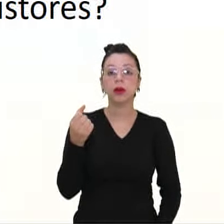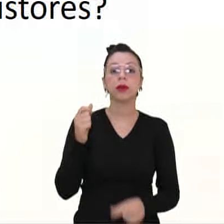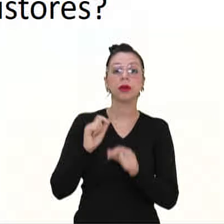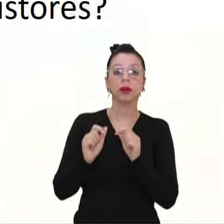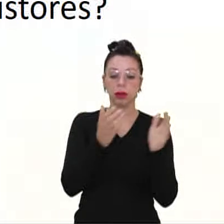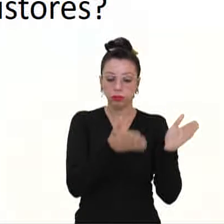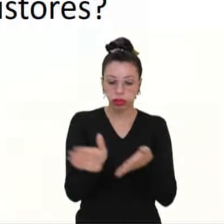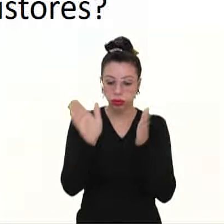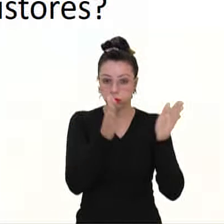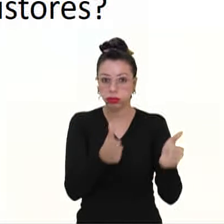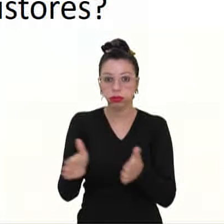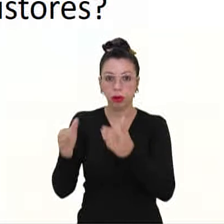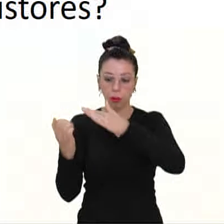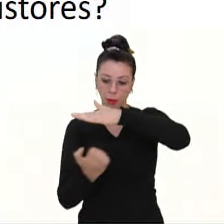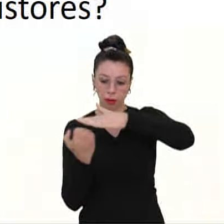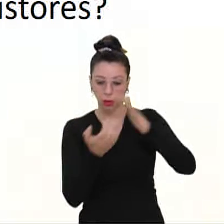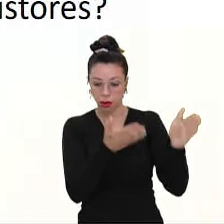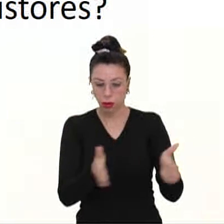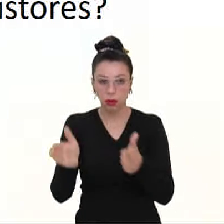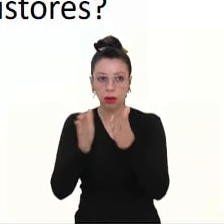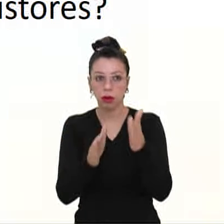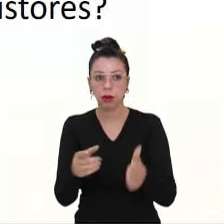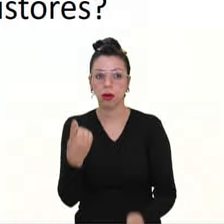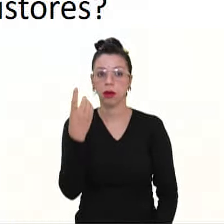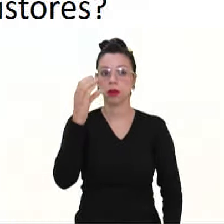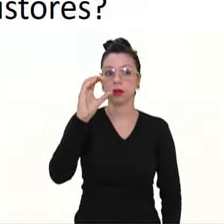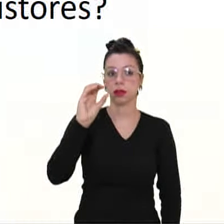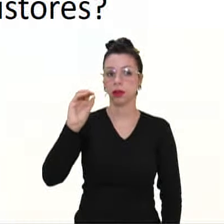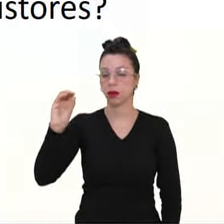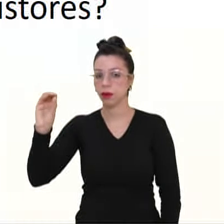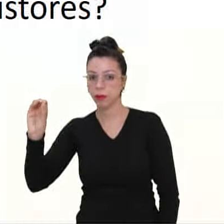mil transistores, certo? Distribuído em